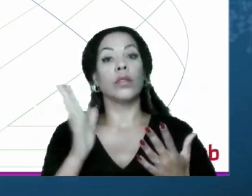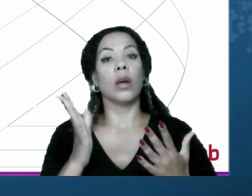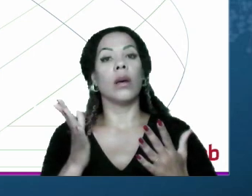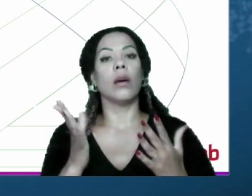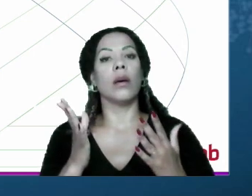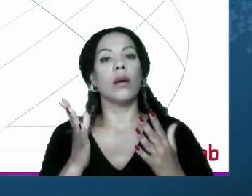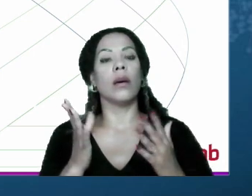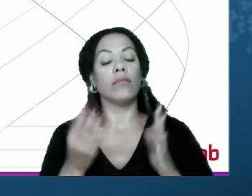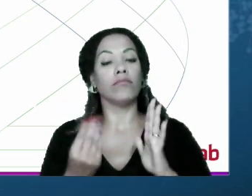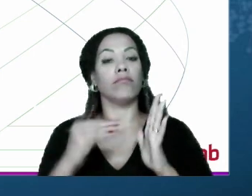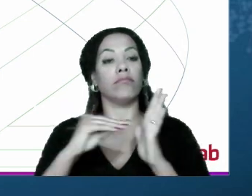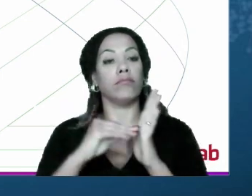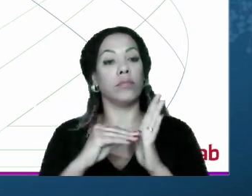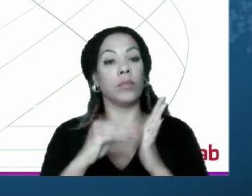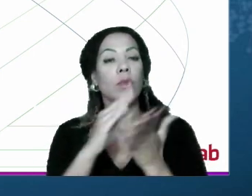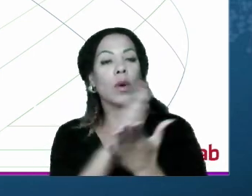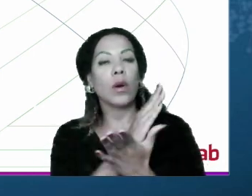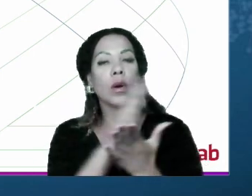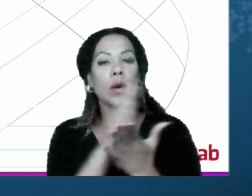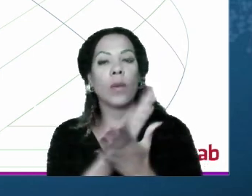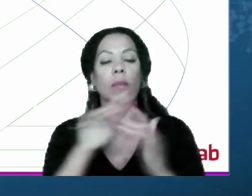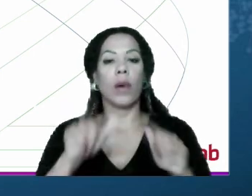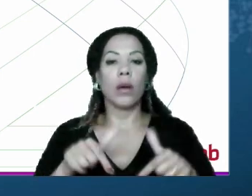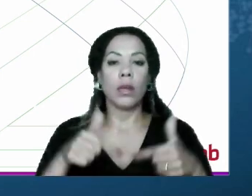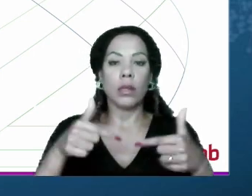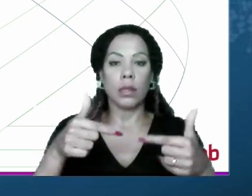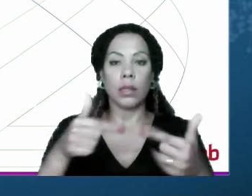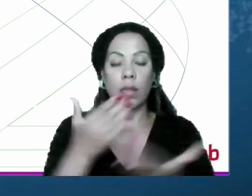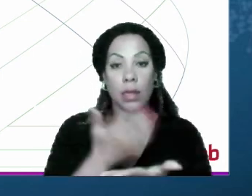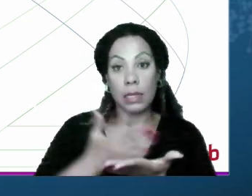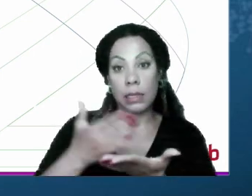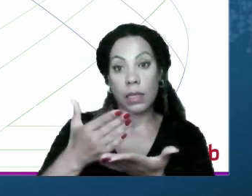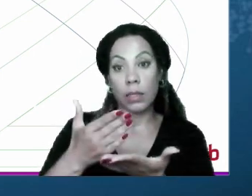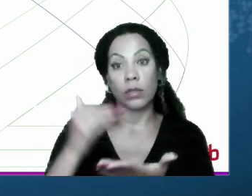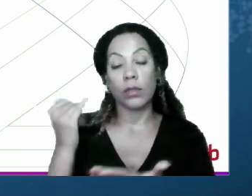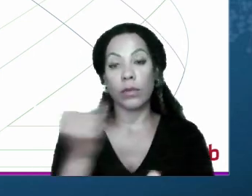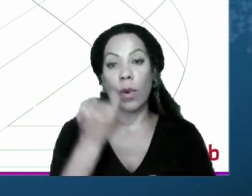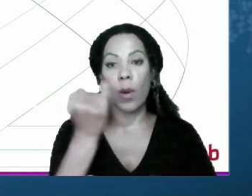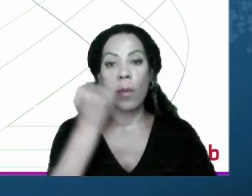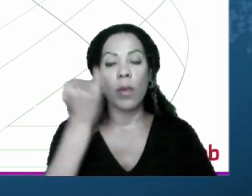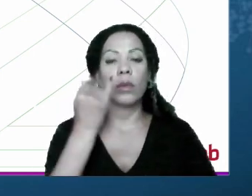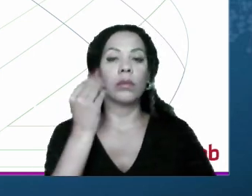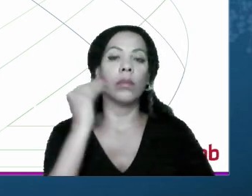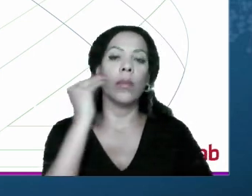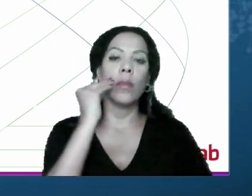estabelecido algumas iniciativas que são importantes para tentar